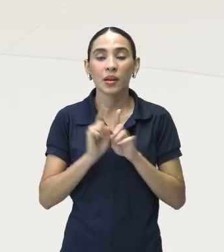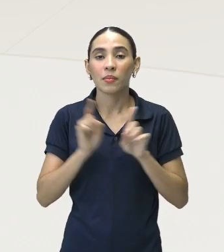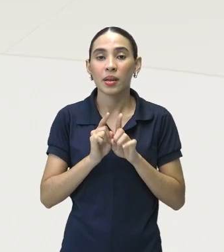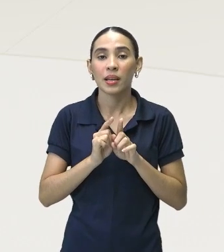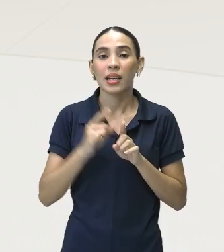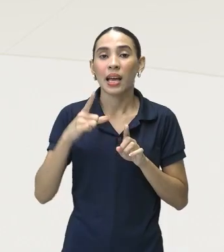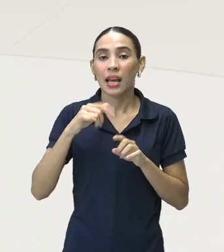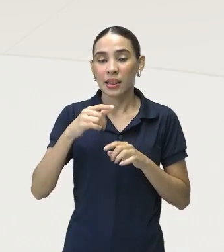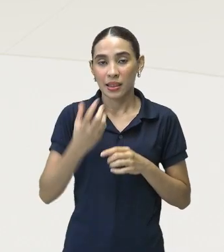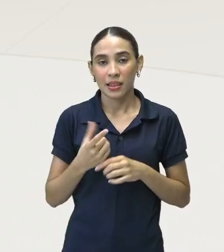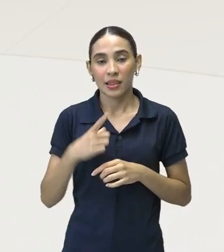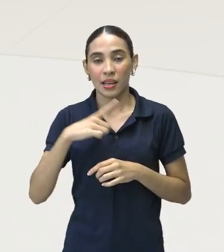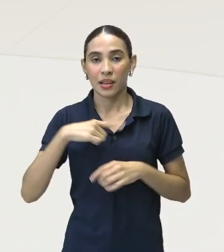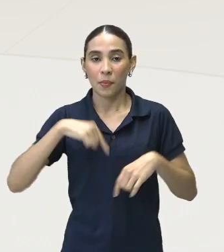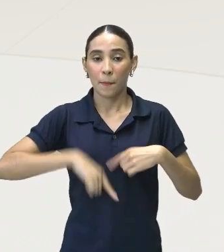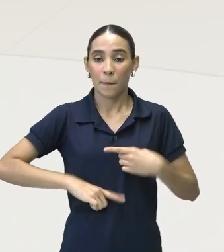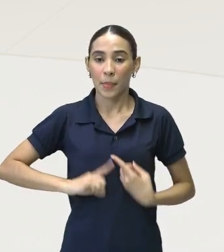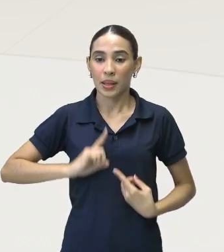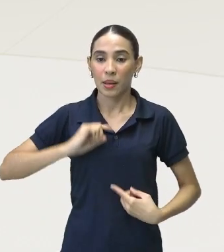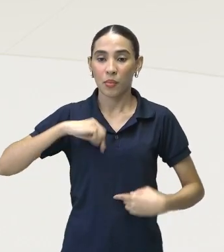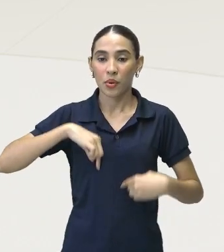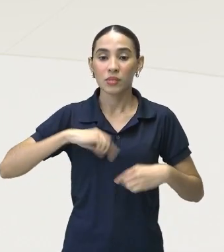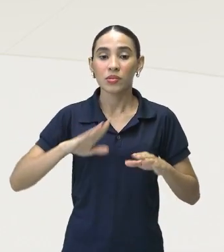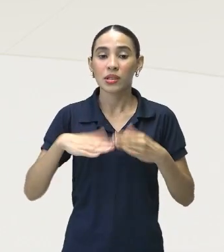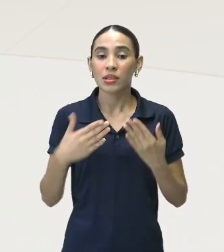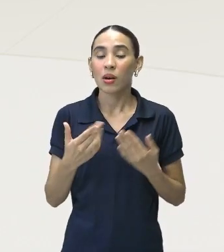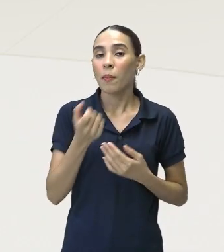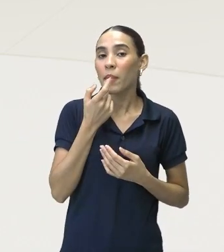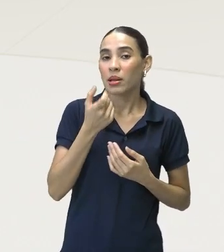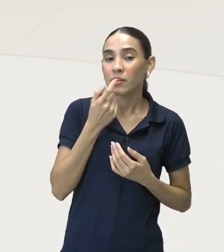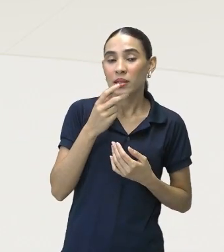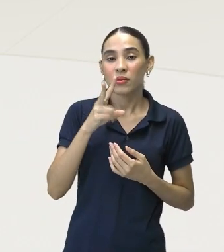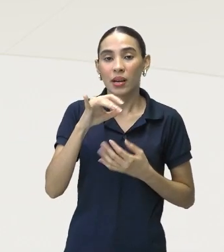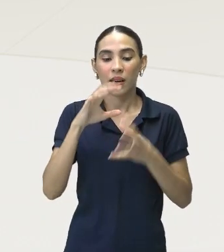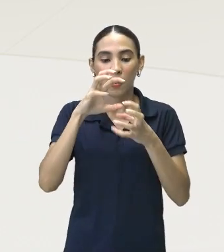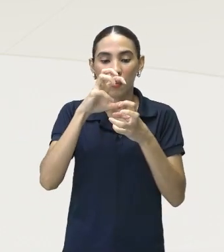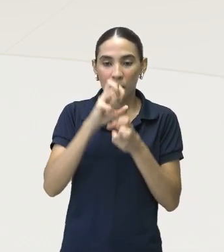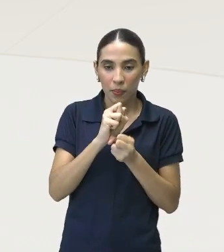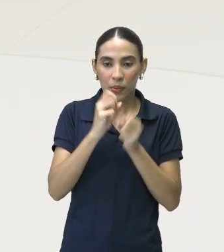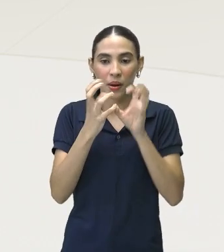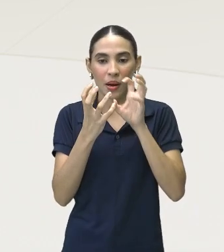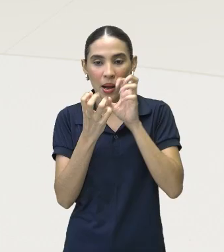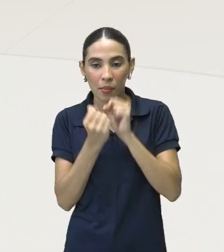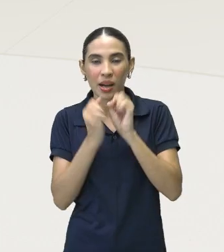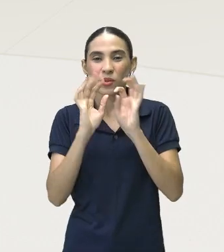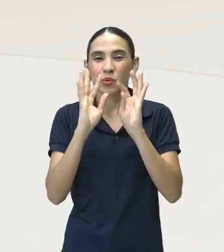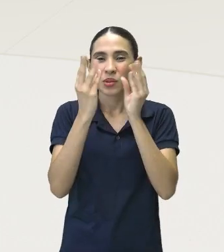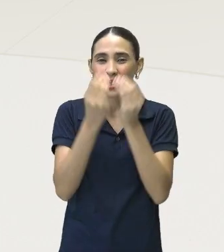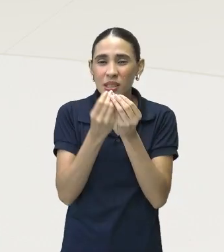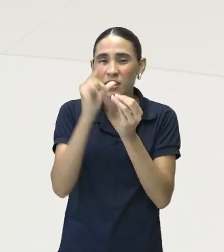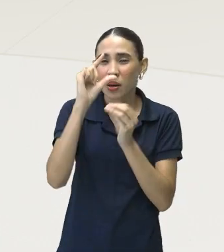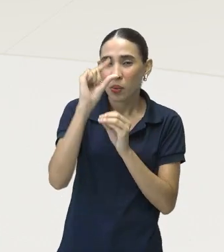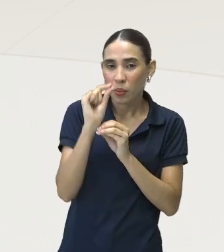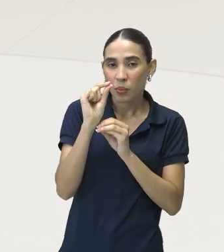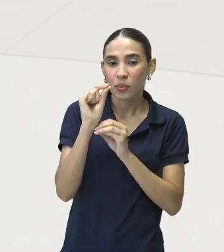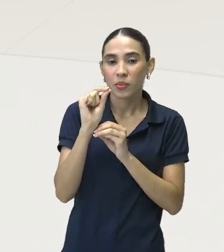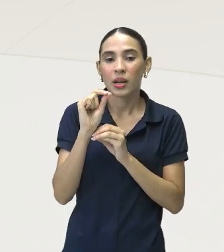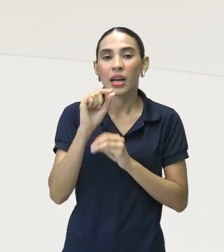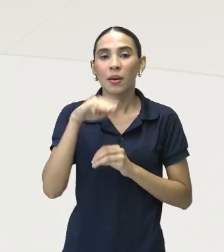ocorre o metabolismo. Então, o medicamento ele vai ser quebrado em substâncias menores, que são chamadas